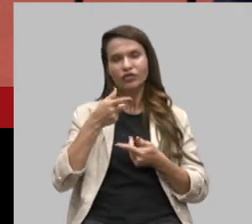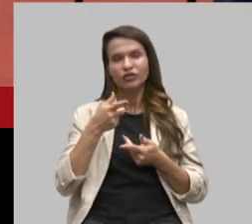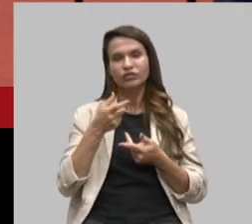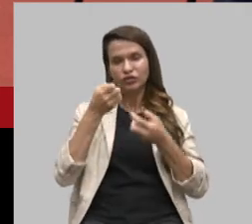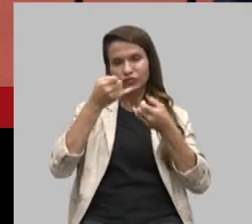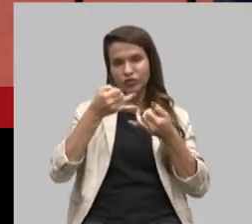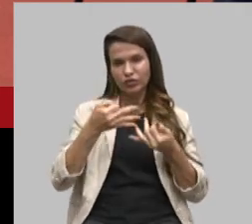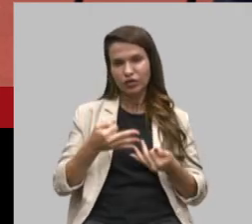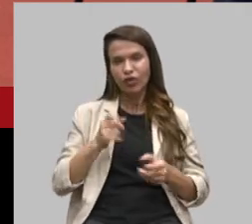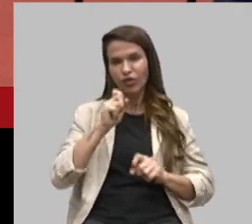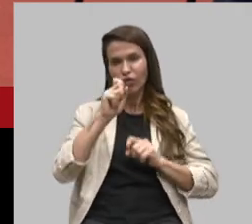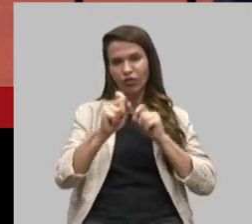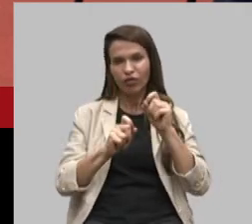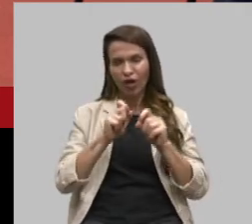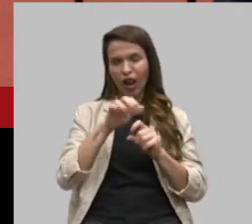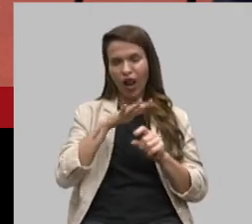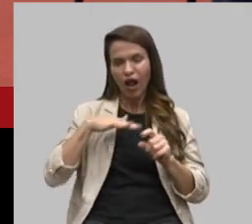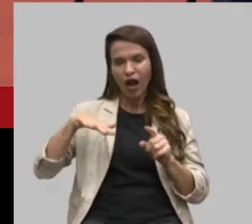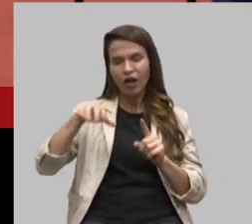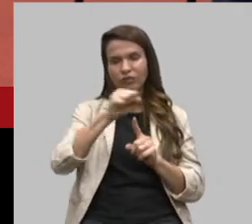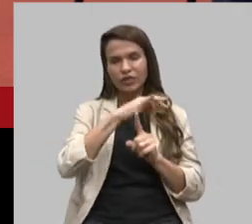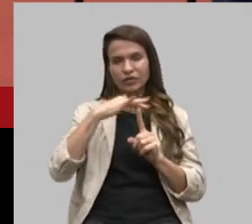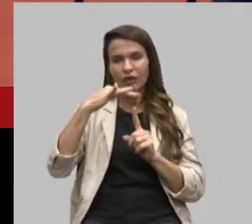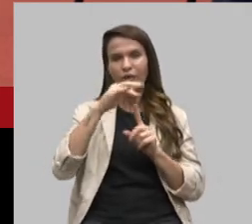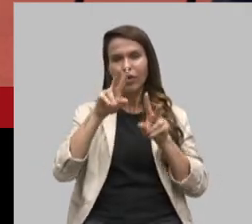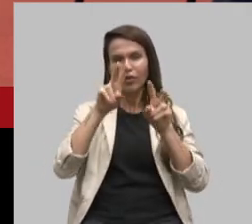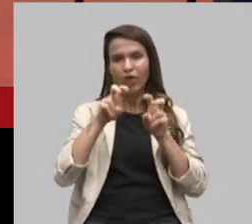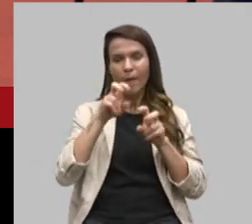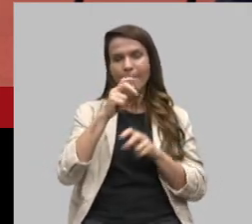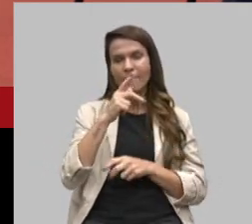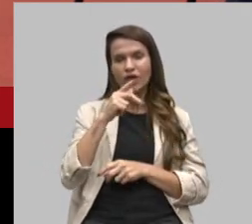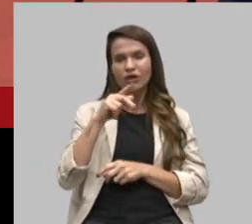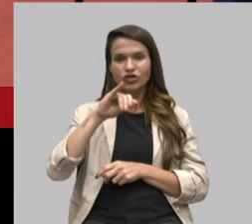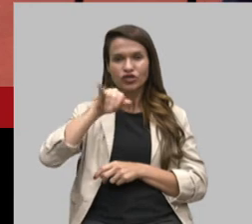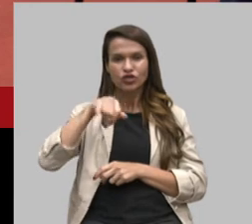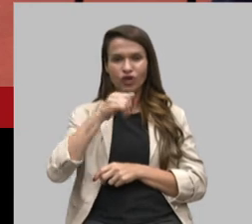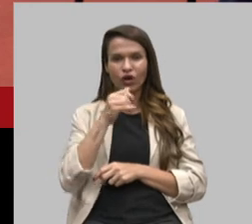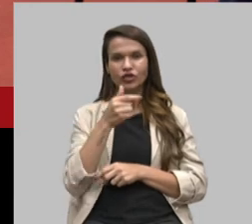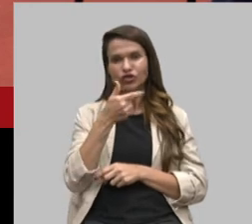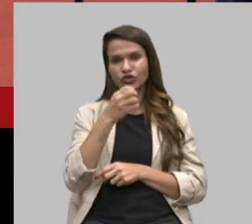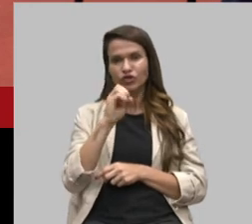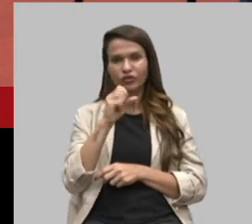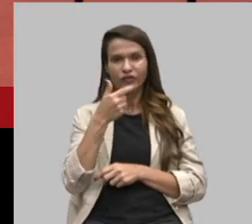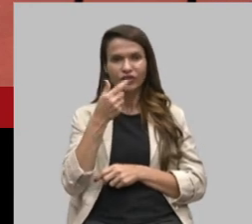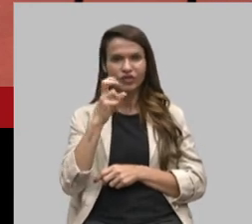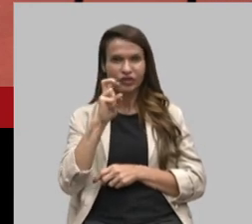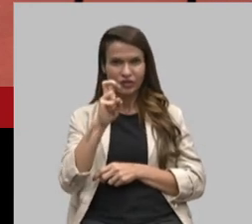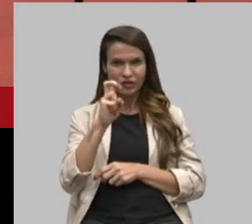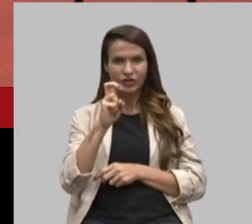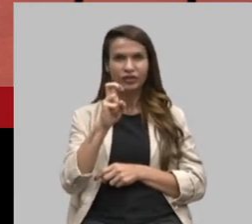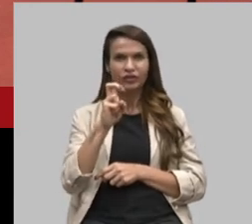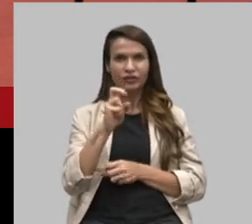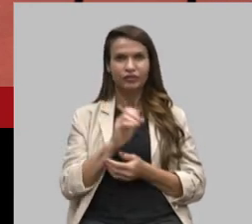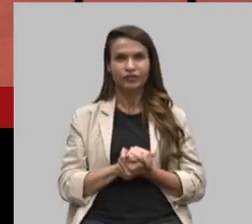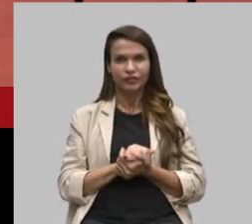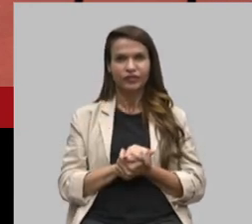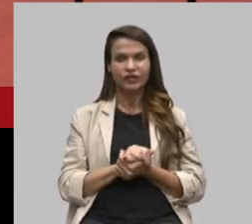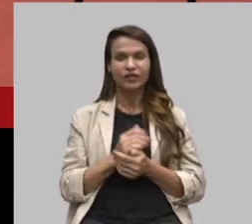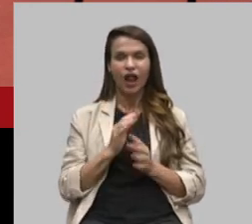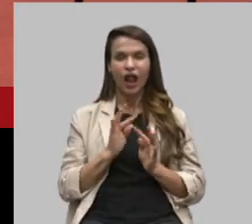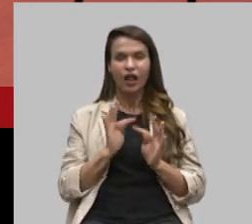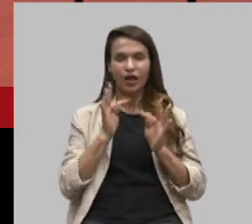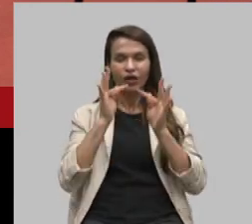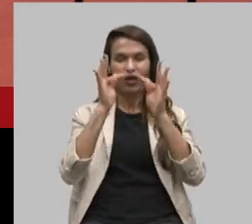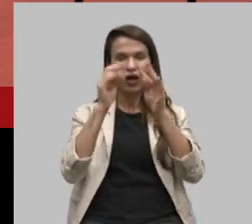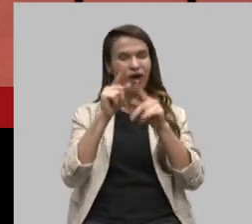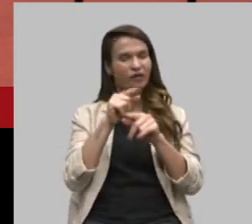o âmbito social para o tema do PJ de 2025 po por favor sendo tecnologia é totalmente